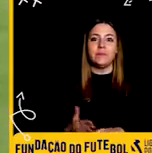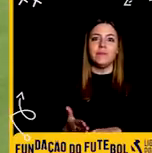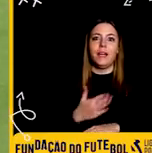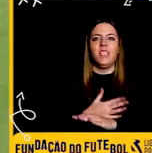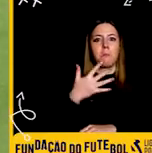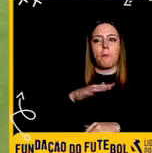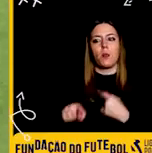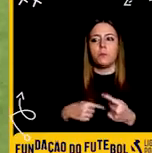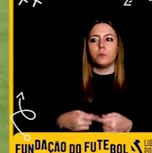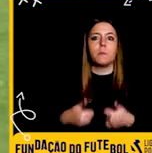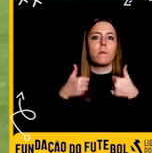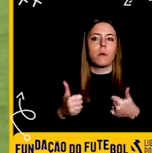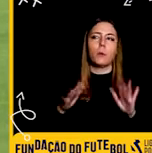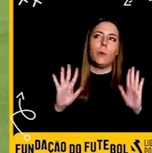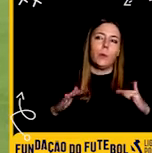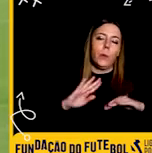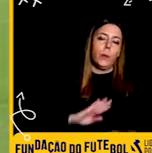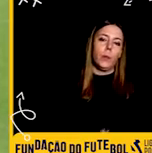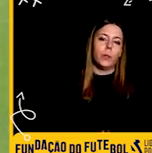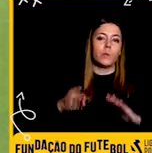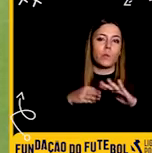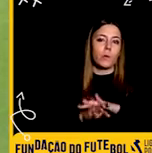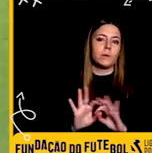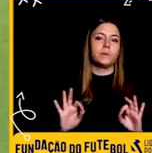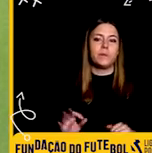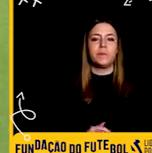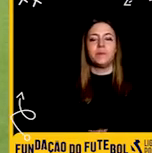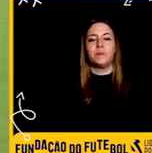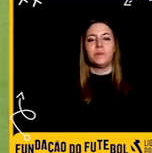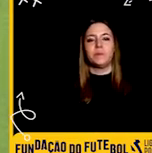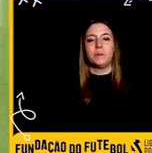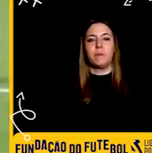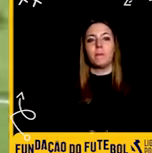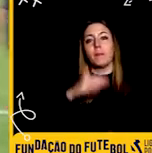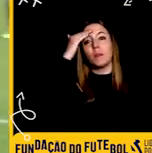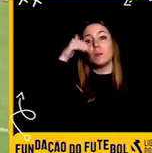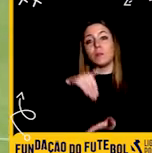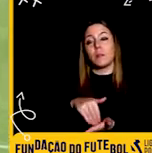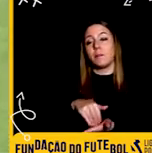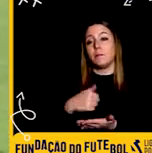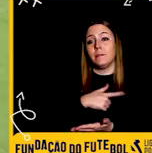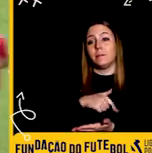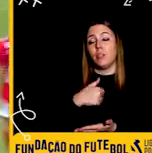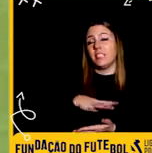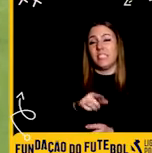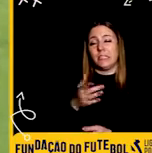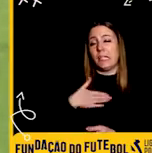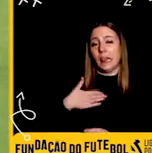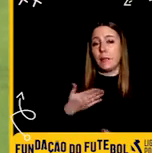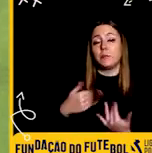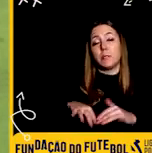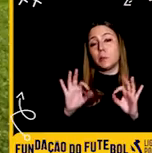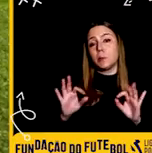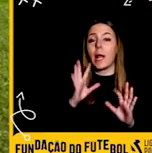para limpar o que tinha feito antes, deu certo e a bola entrou. Valeu-te pouco, porque o resultado não foi o que nós queríamos, mas